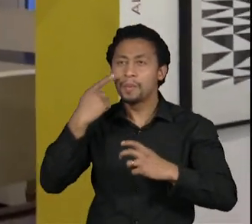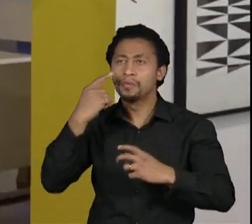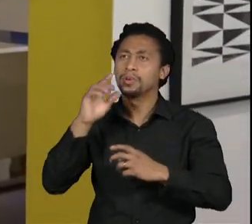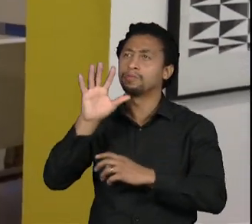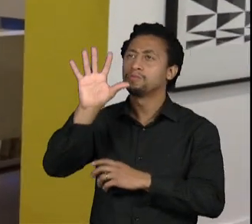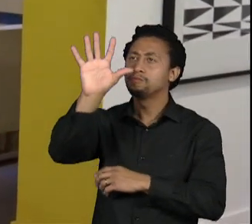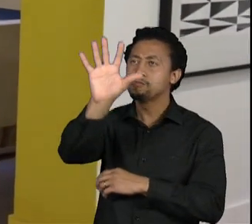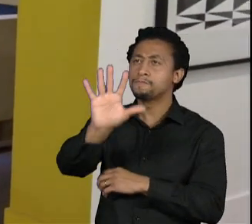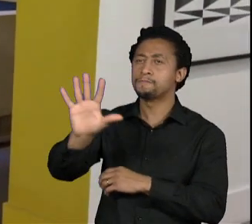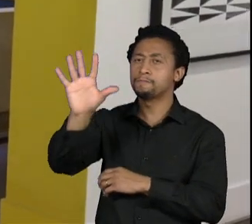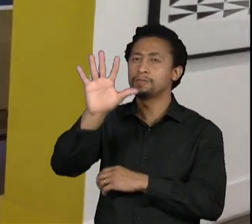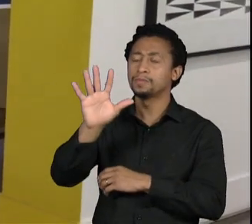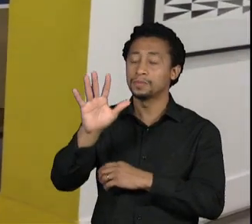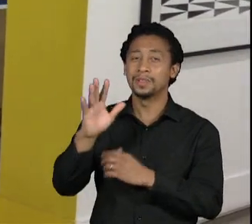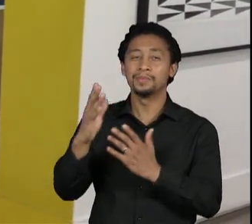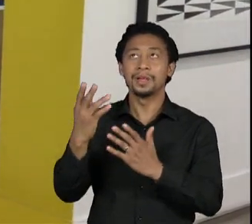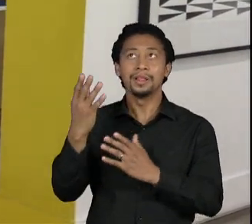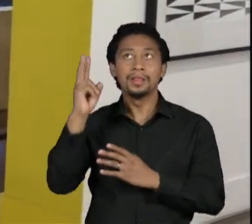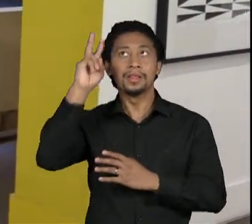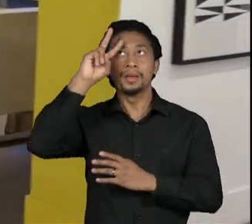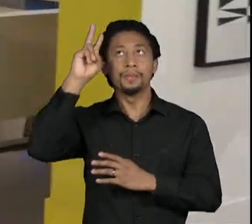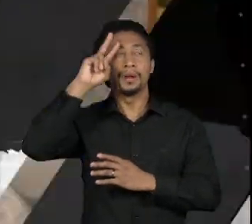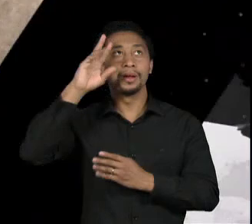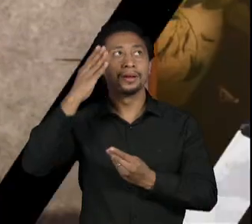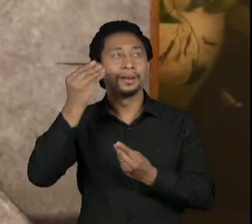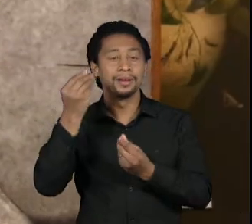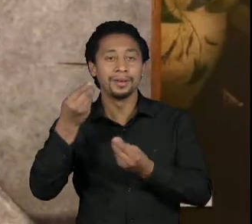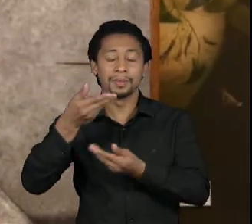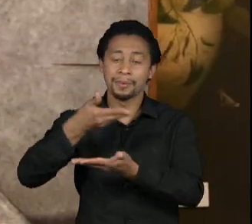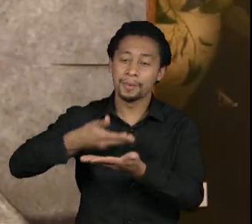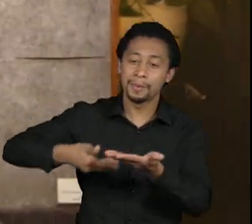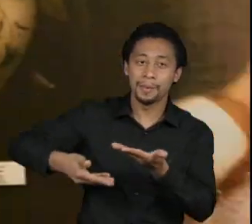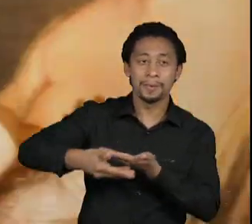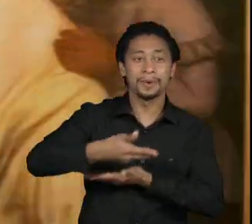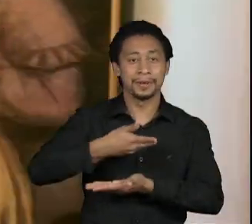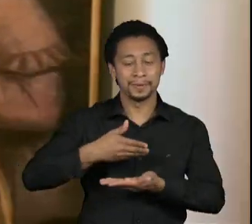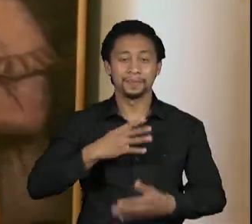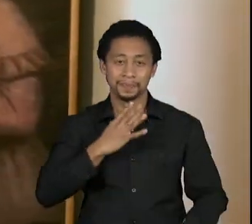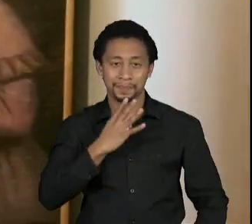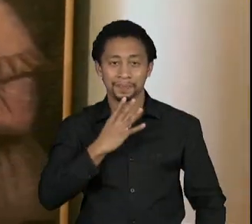ouvir as histórias, para trocar saberes.